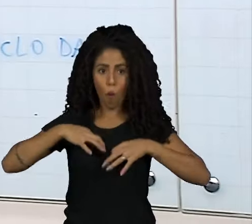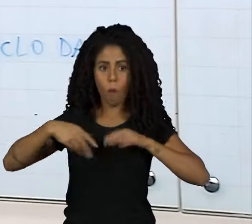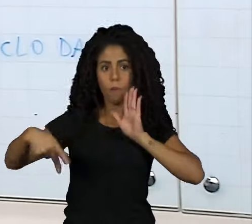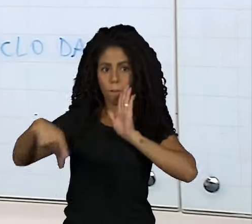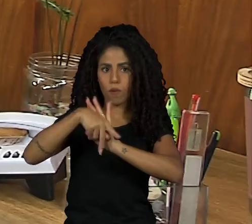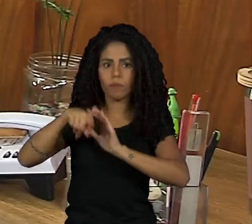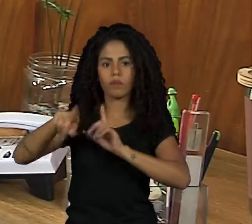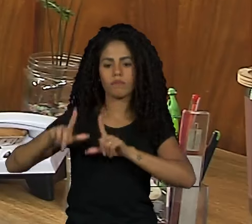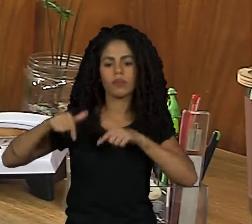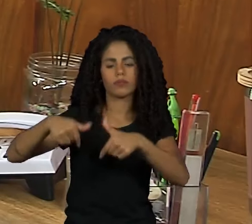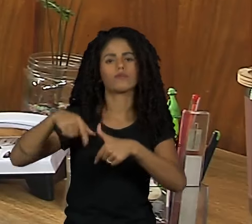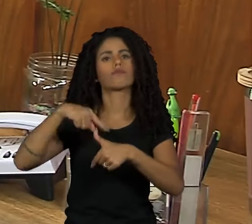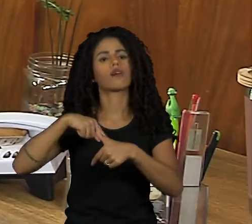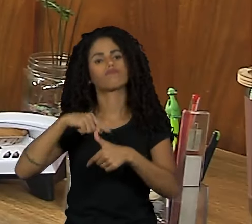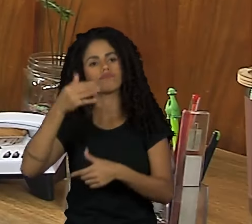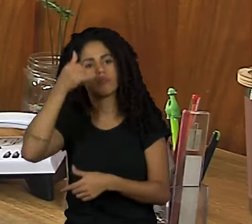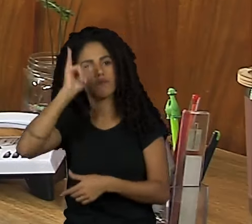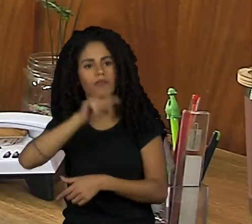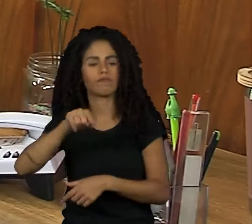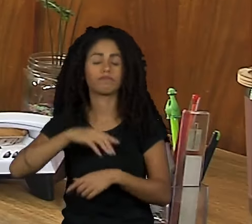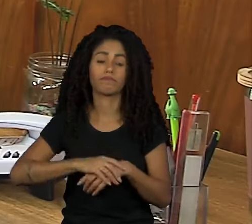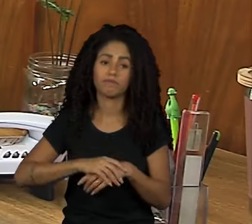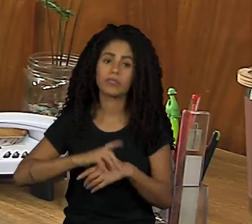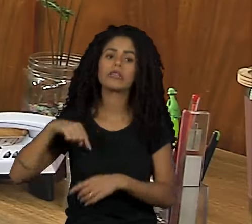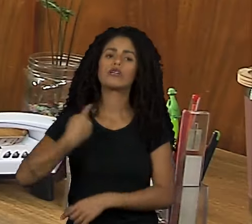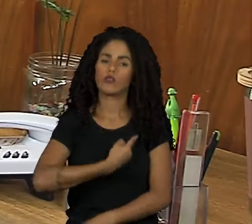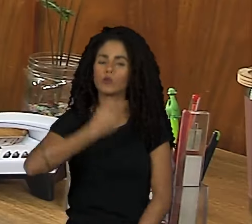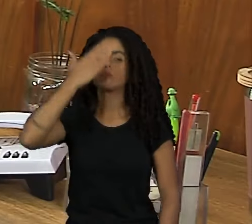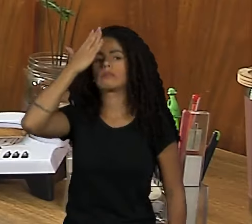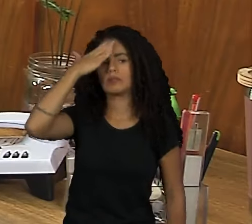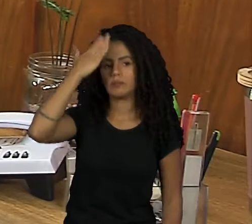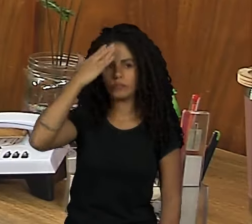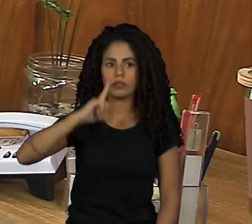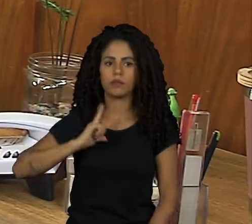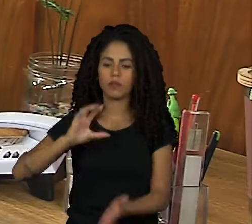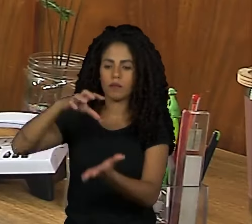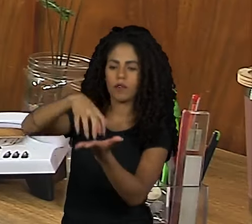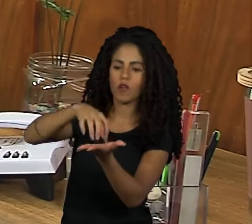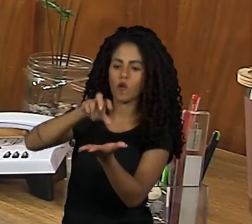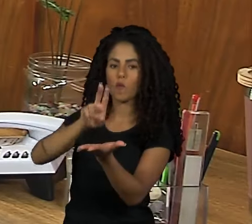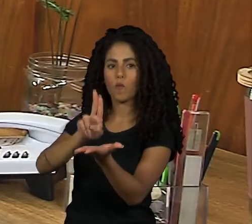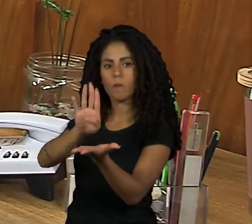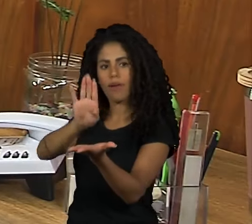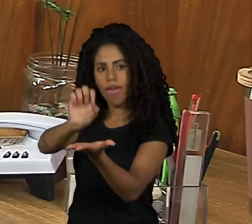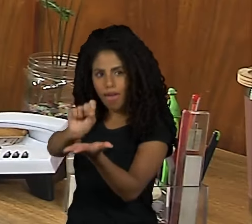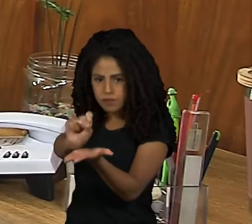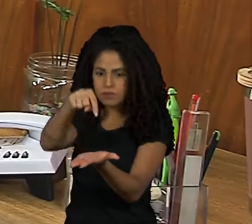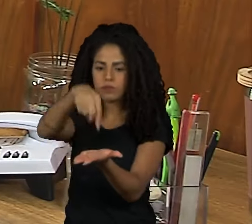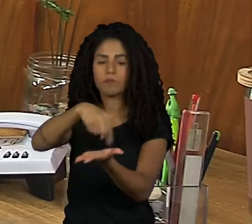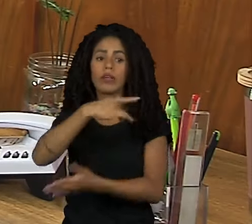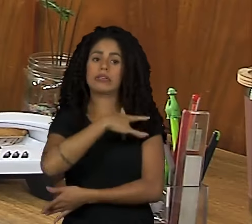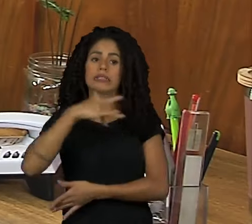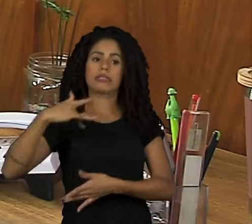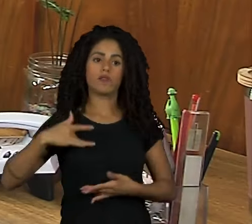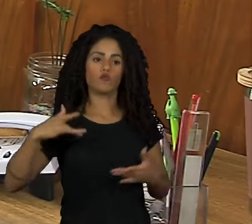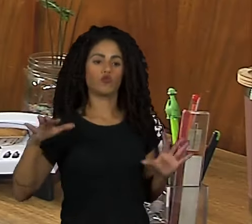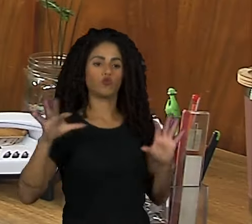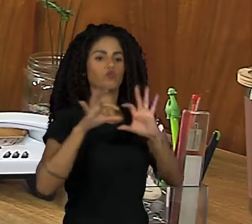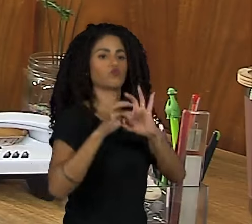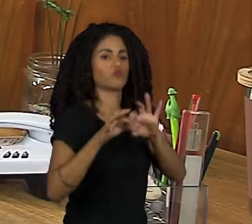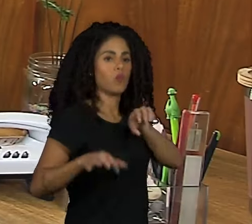essa ação. Nós temos o acompanhamento da UBS, né, que então é a saúde com a